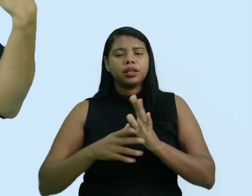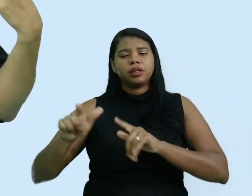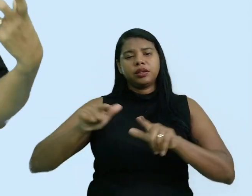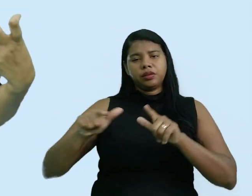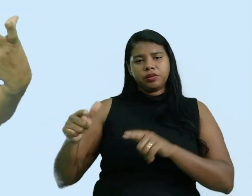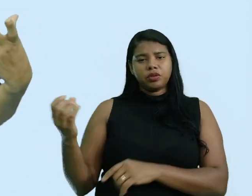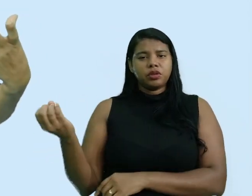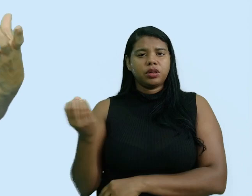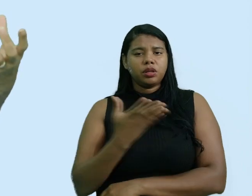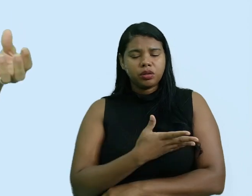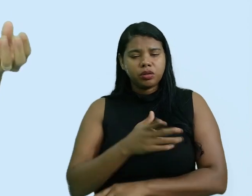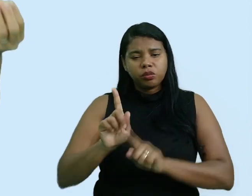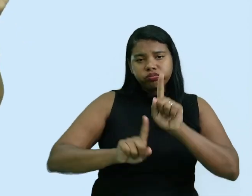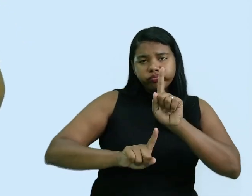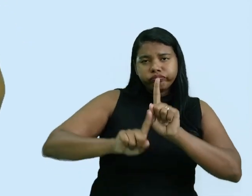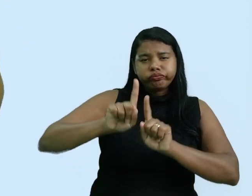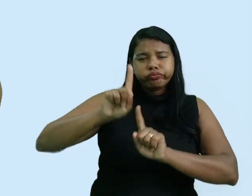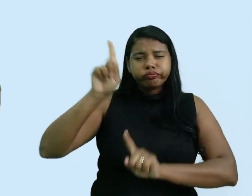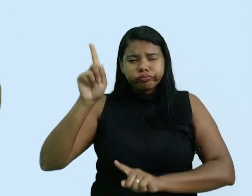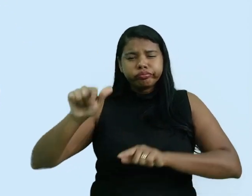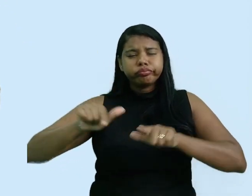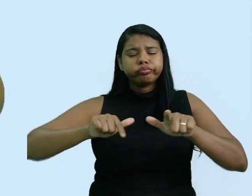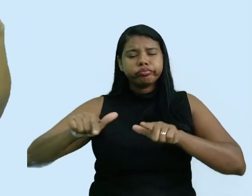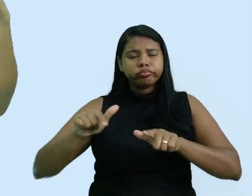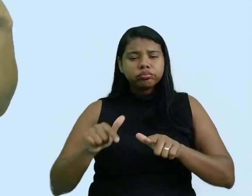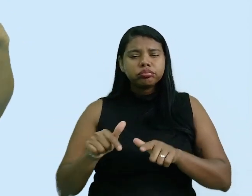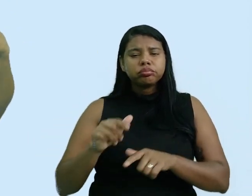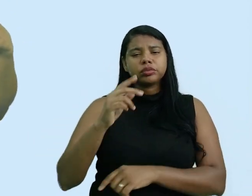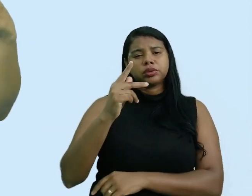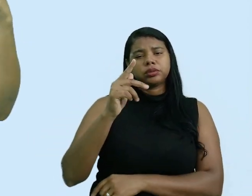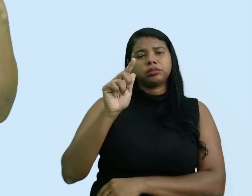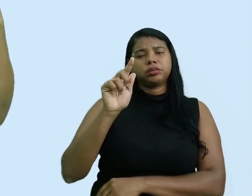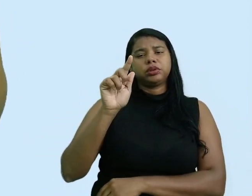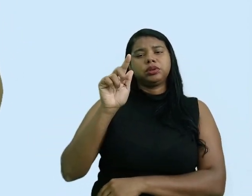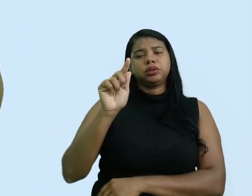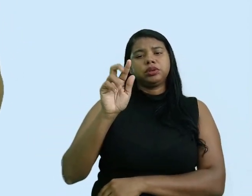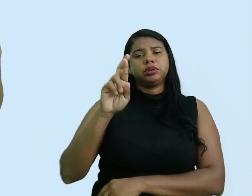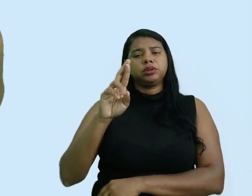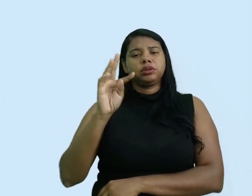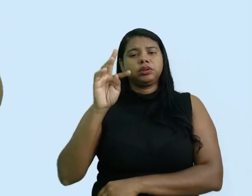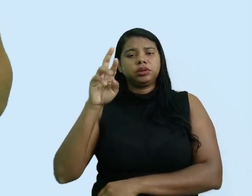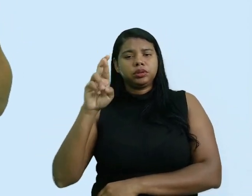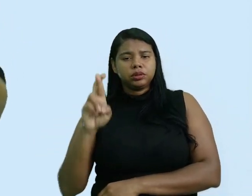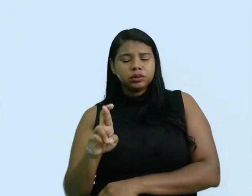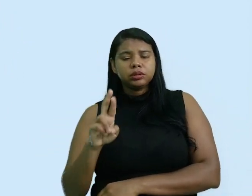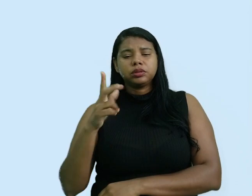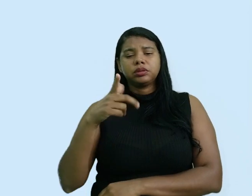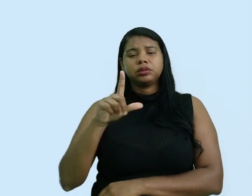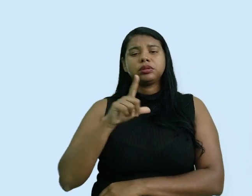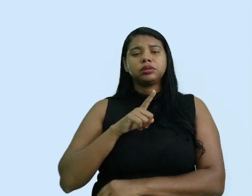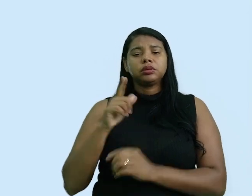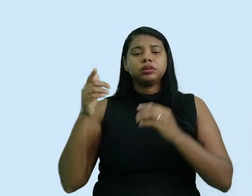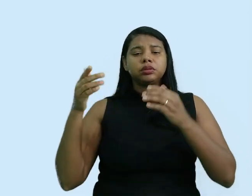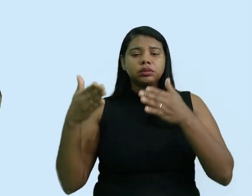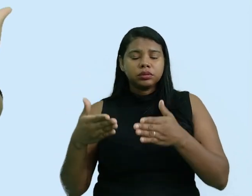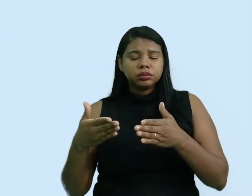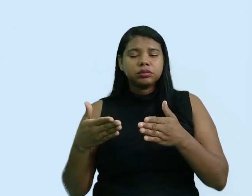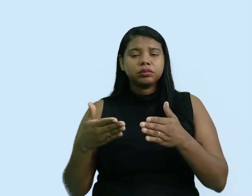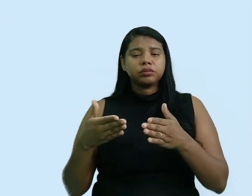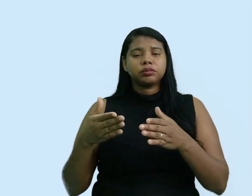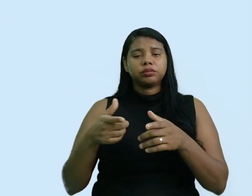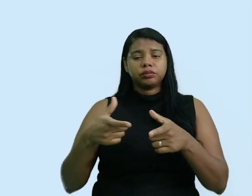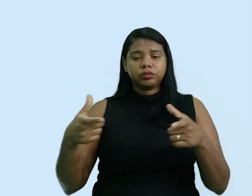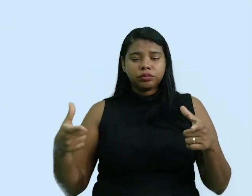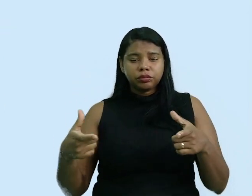o quantitativo, então aquele PGR, TR que eu havia elaborado anteriormente, talvez ele não atenda a um quantitativo maior